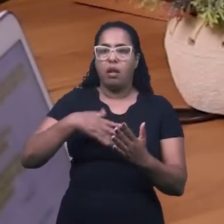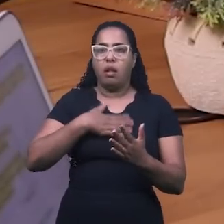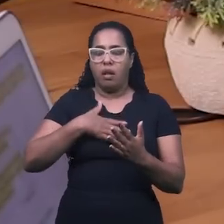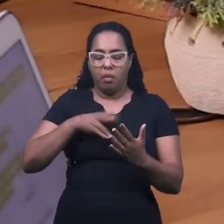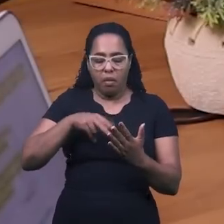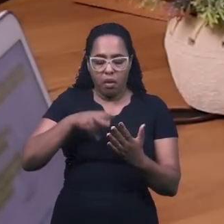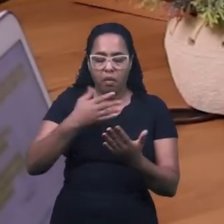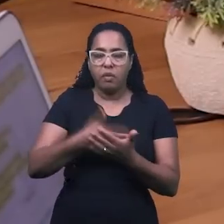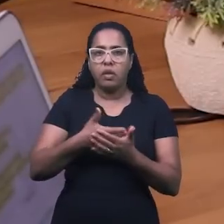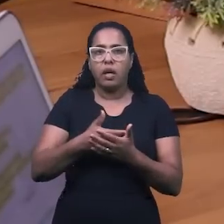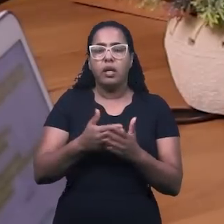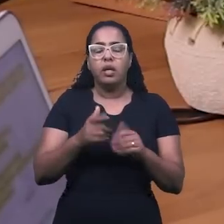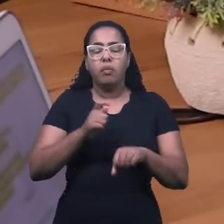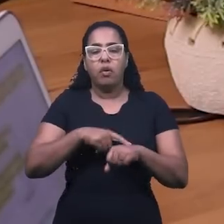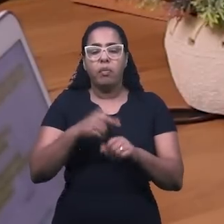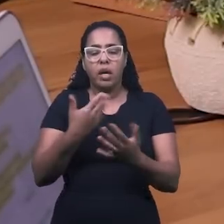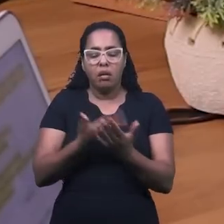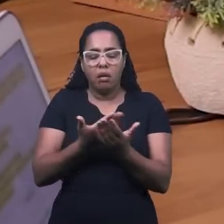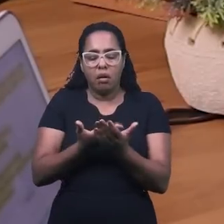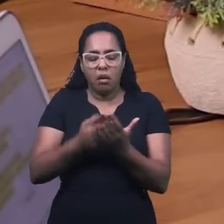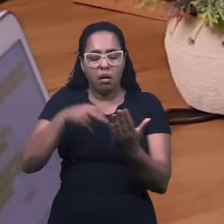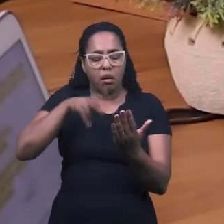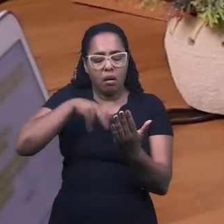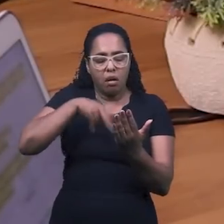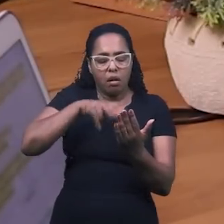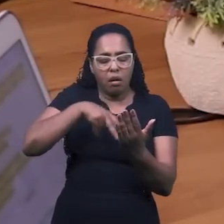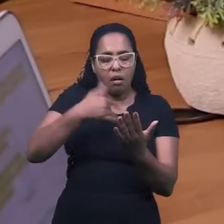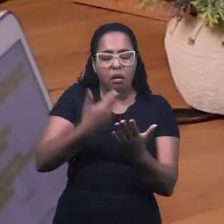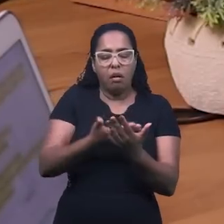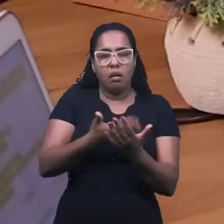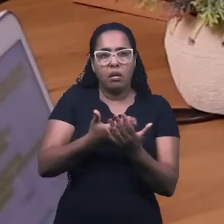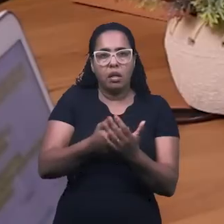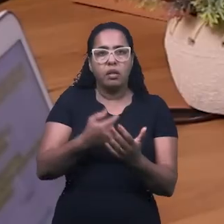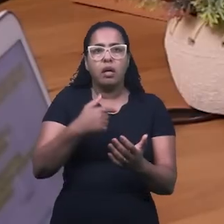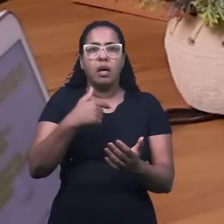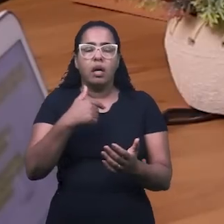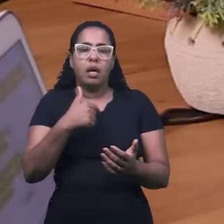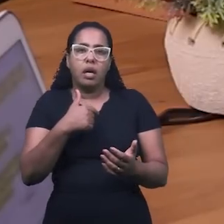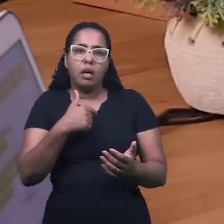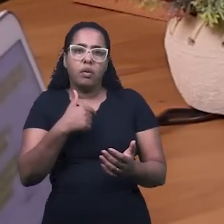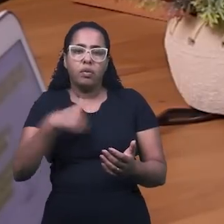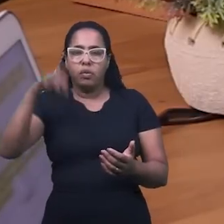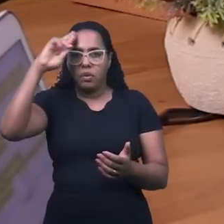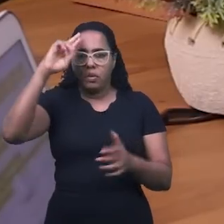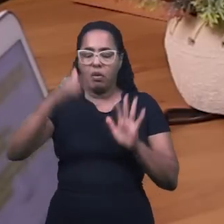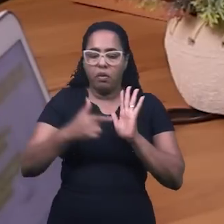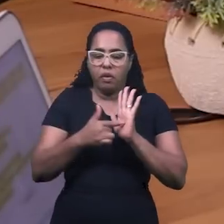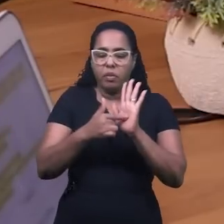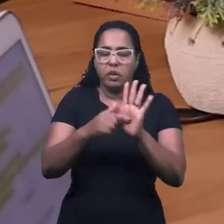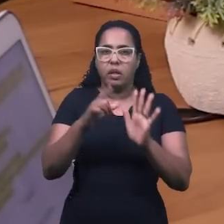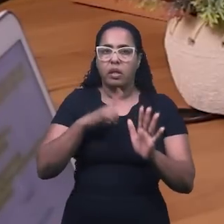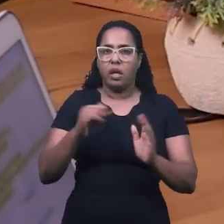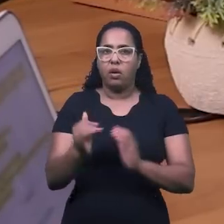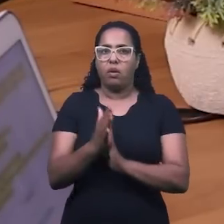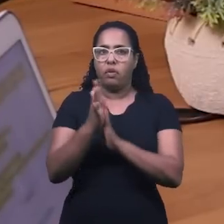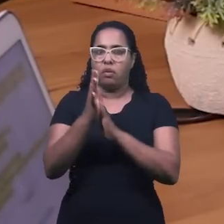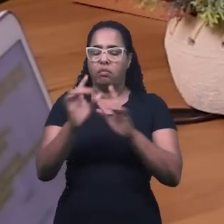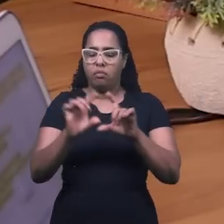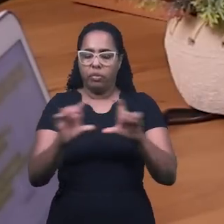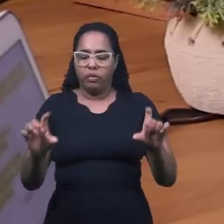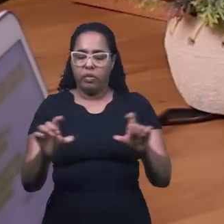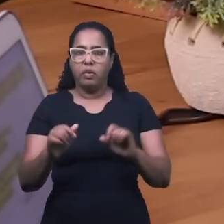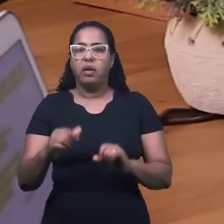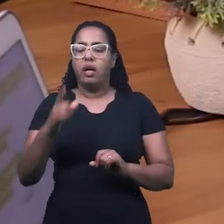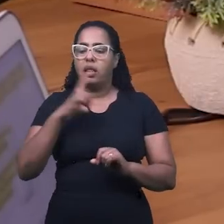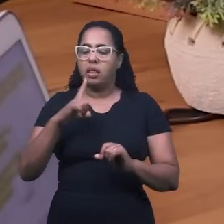de estudar. Então, à medida que eu vou estudando a palavra, o Senhor vai me mostrando, tem um